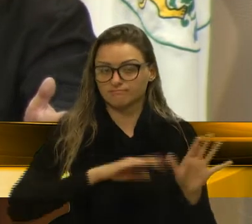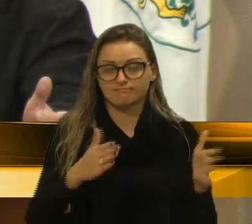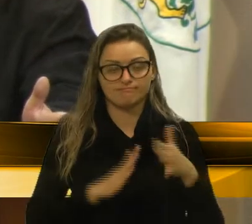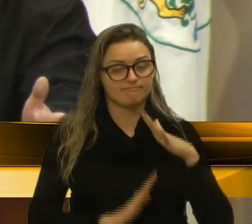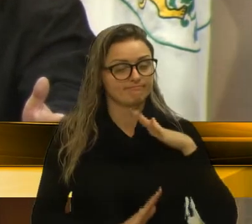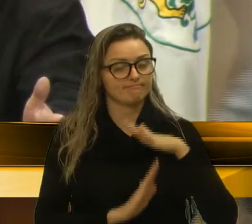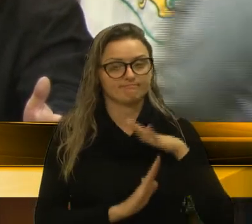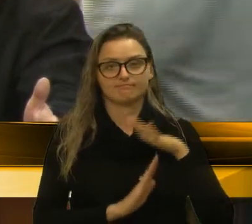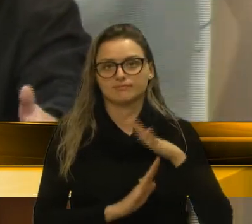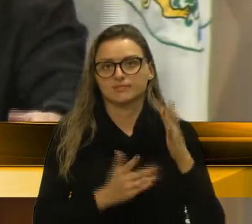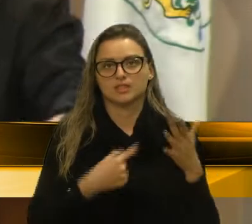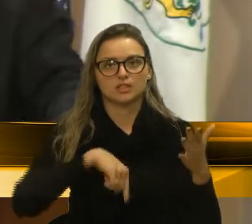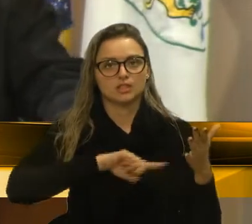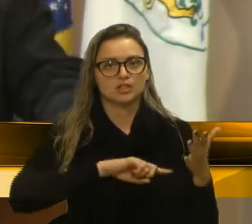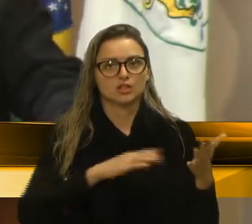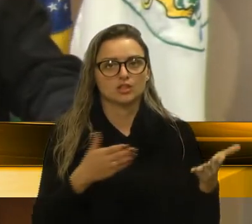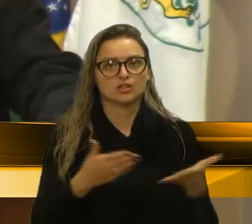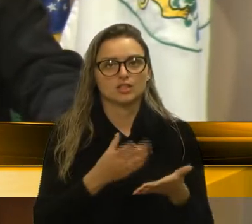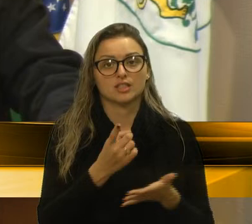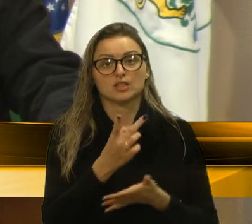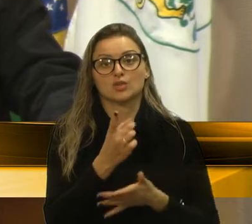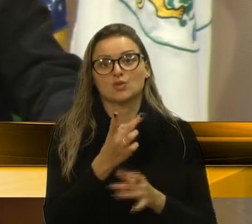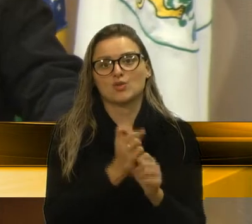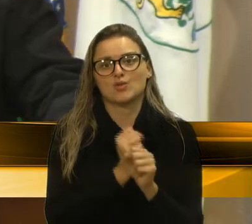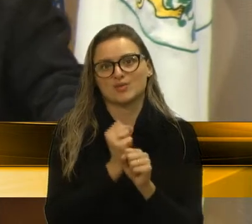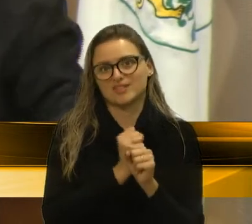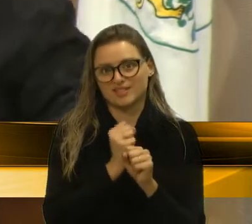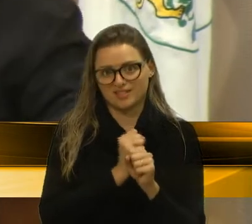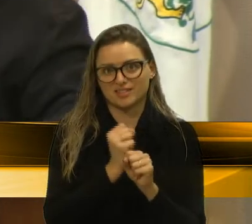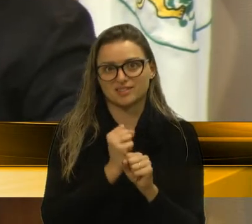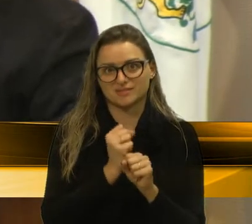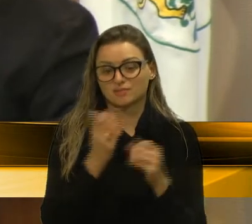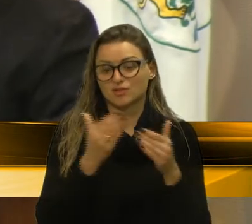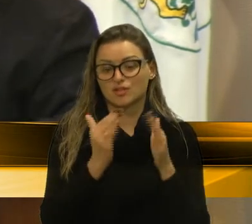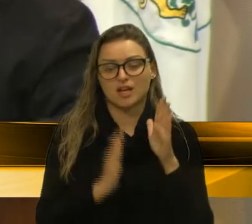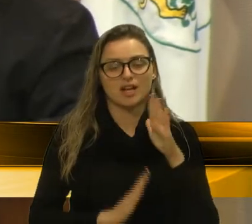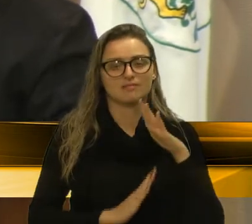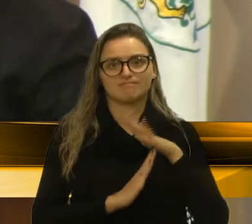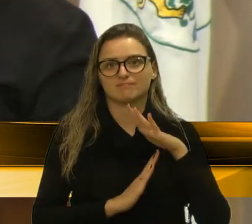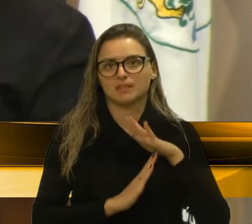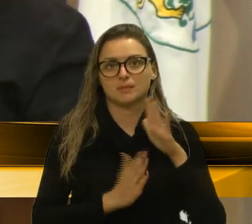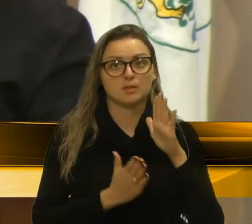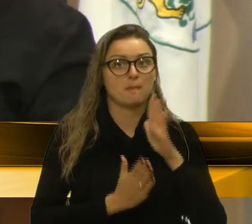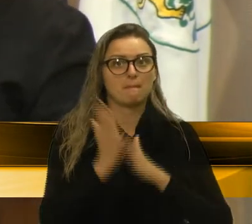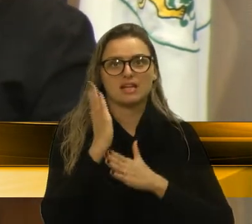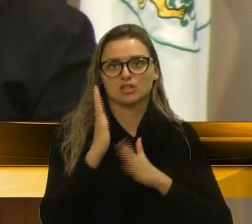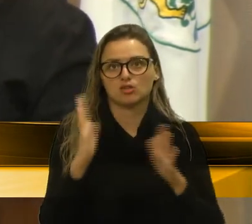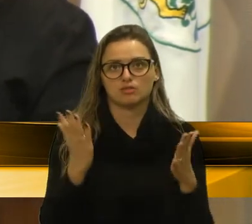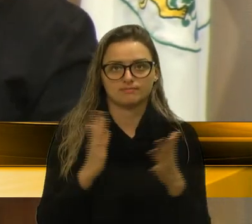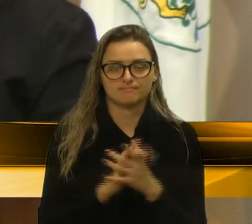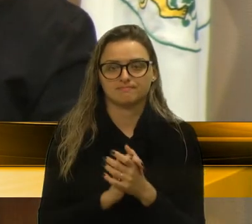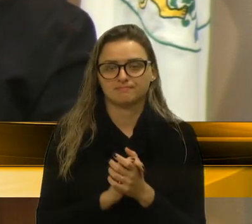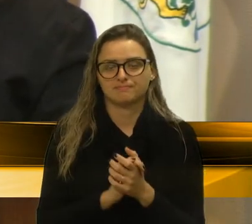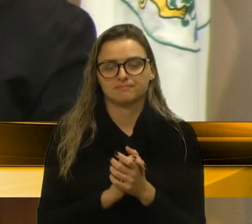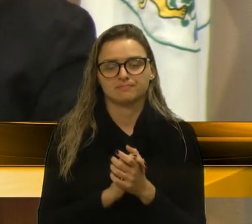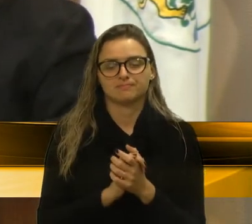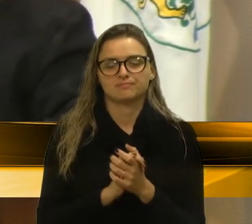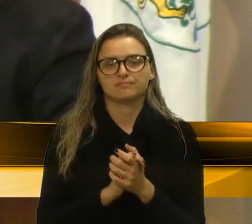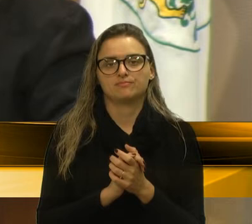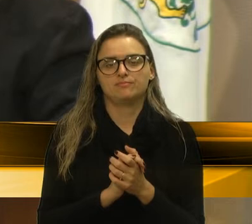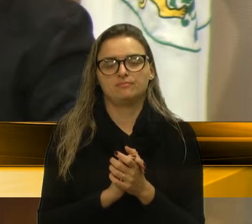isso, nós já estamos em praticamente 12 anos, né? Ultrapassando o que prevê a legislação.